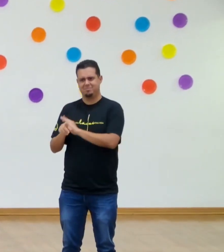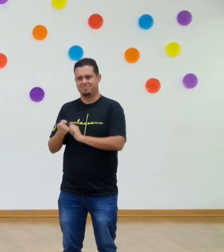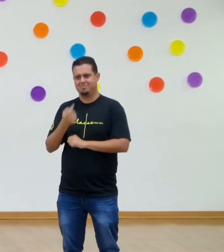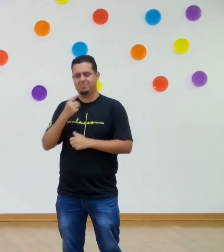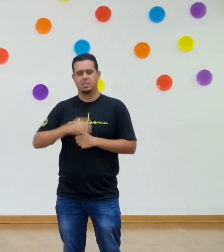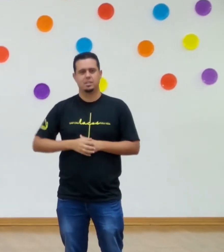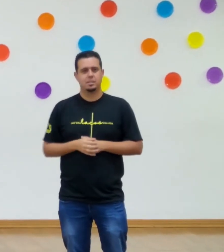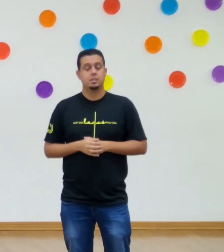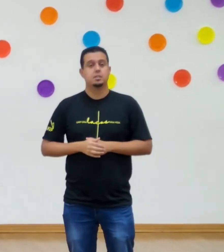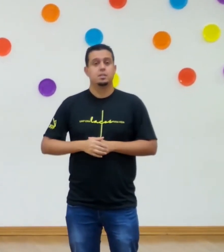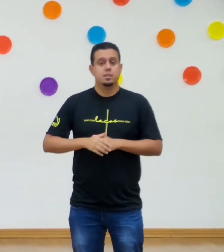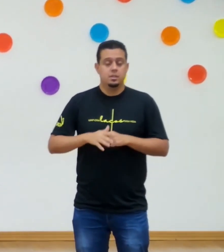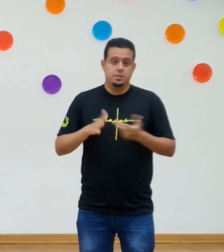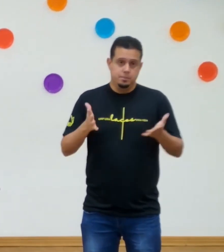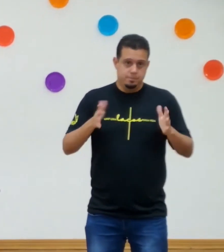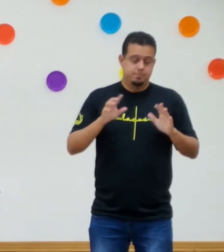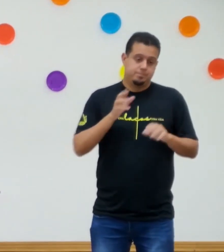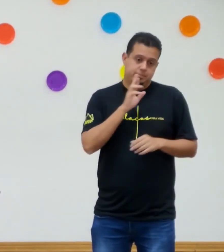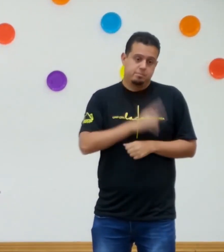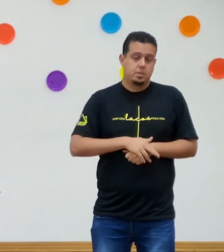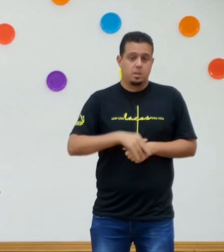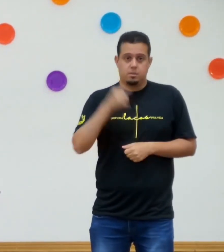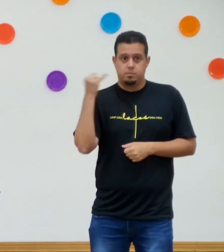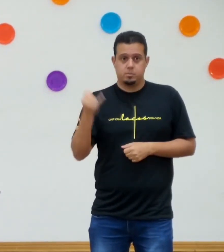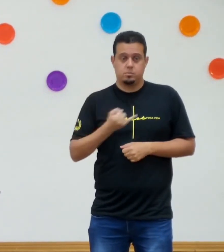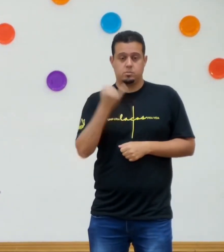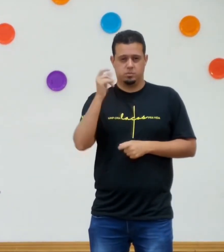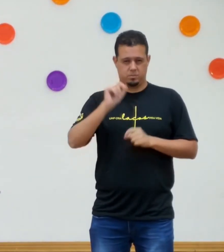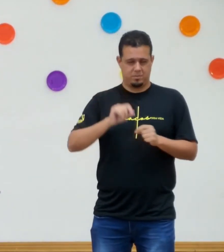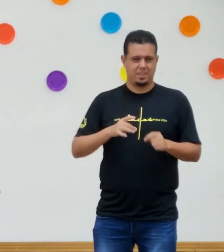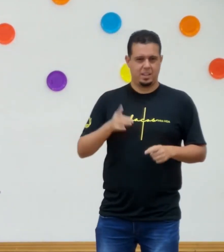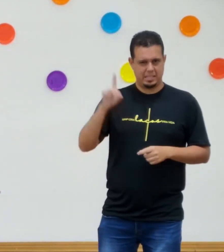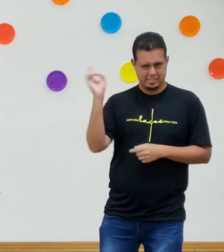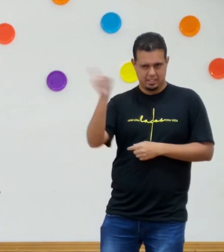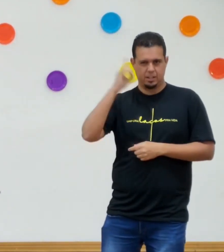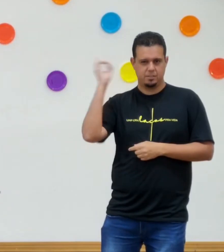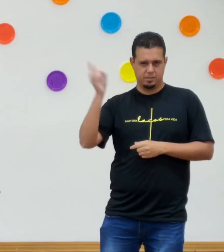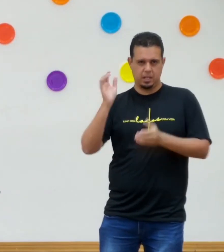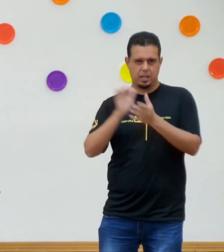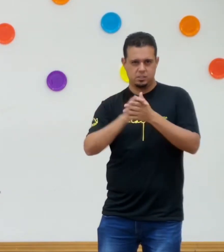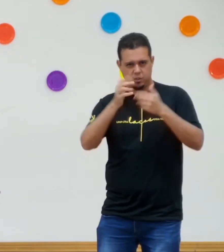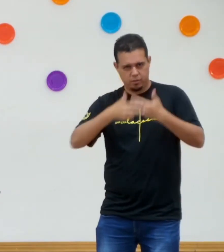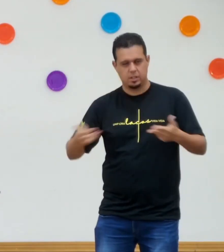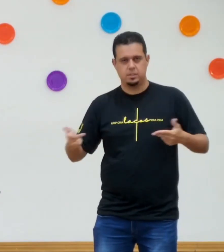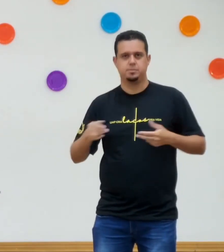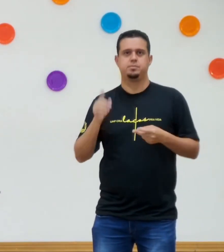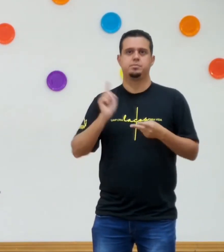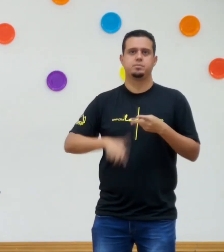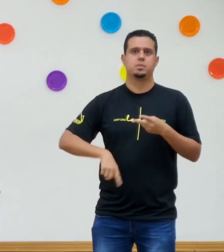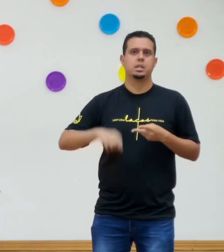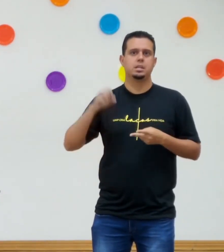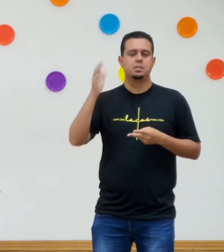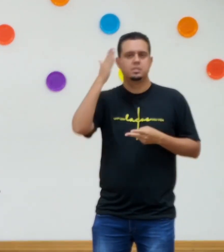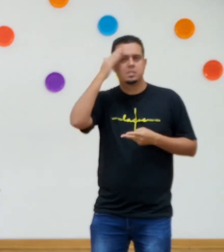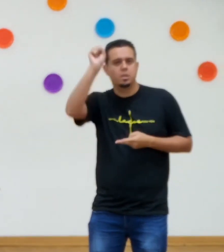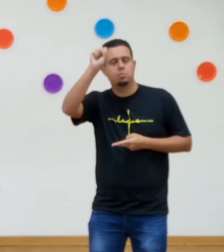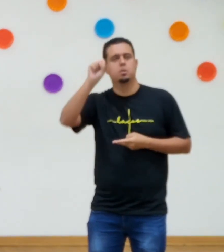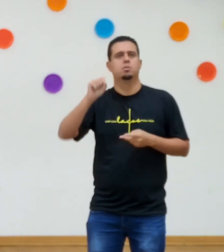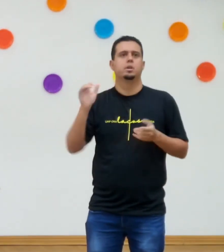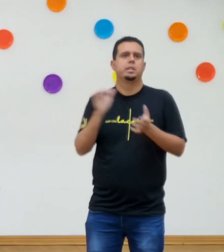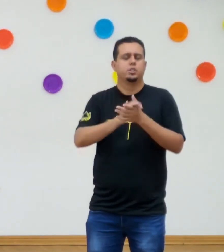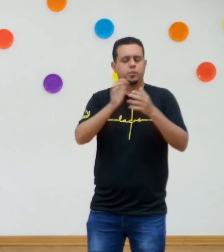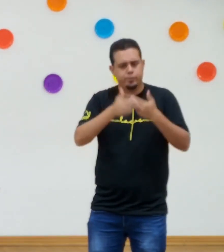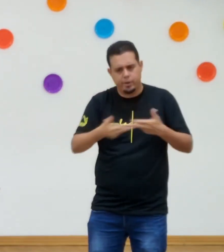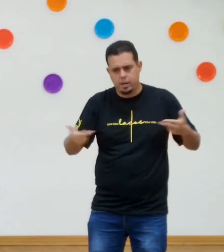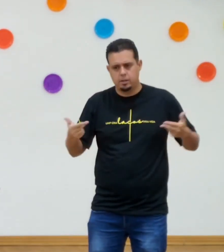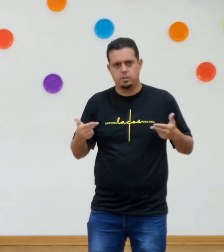descrição de que Davi teve mais de uma mulher, de que Salomão teve isso é um relato. Isso não está dizendo que Deus